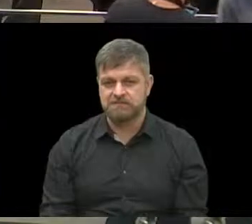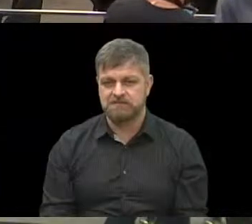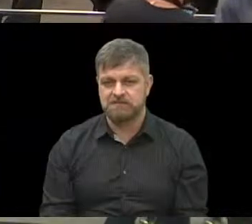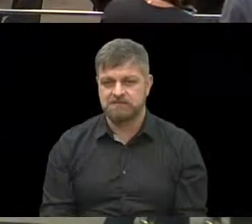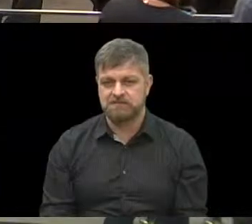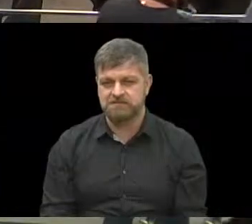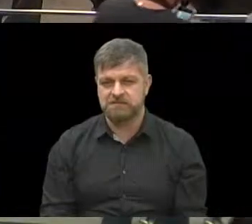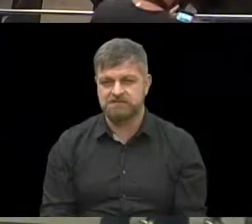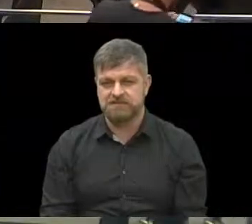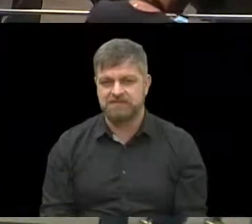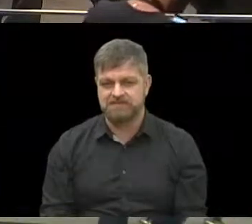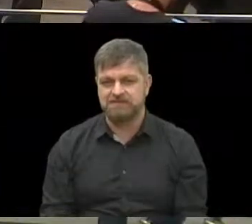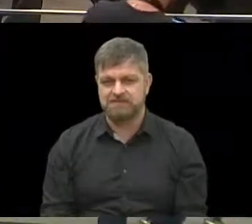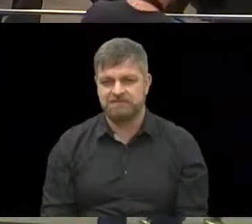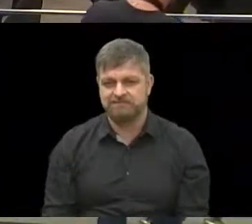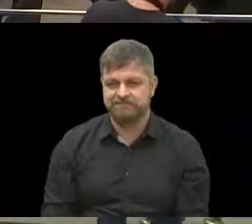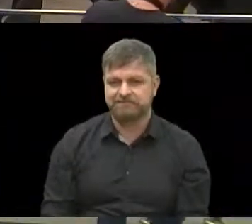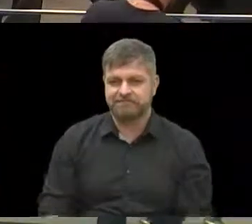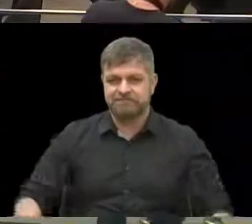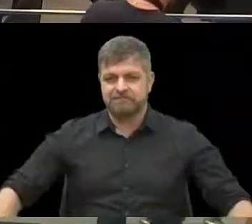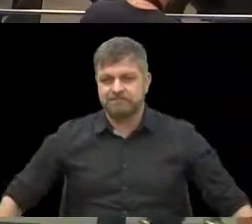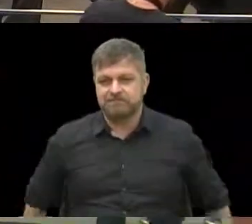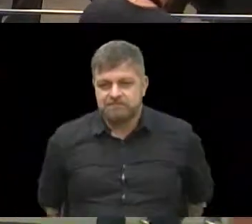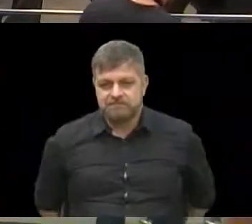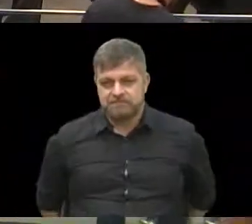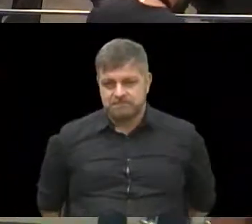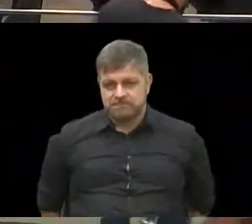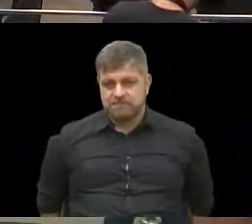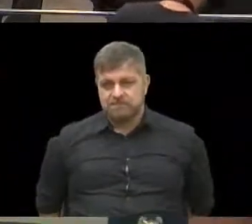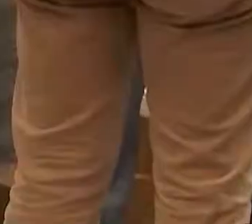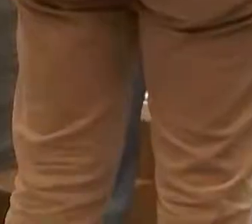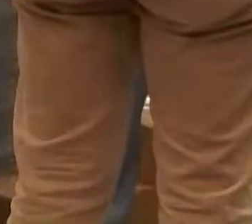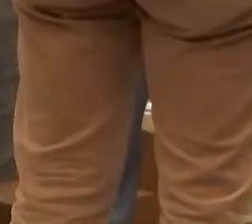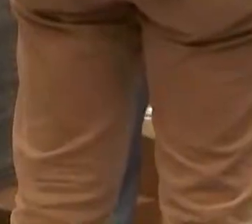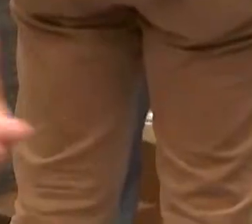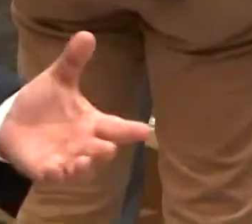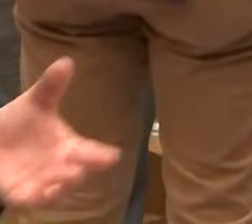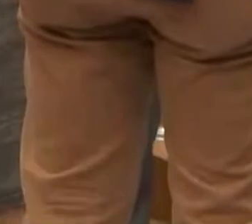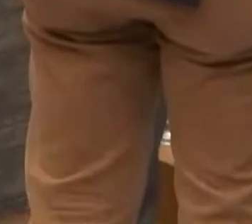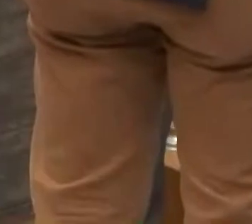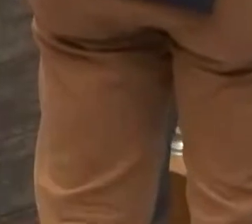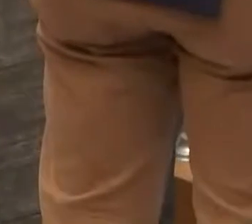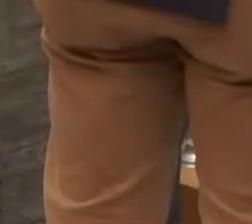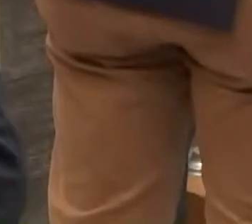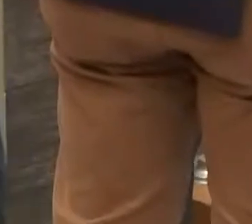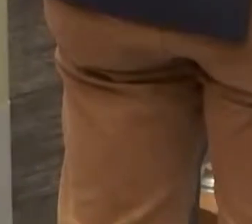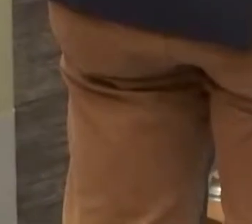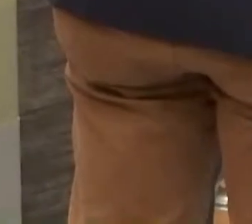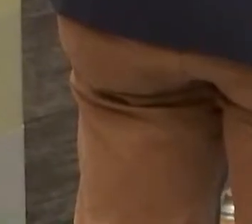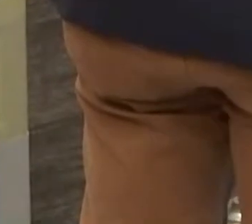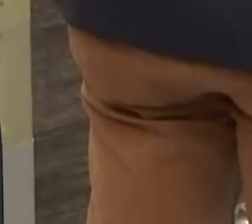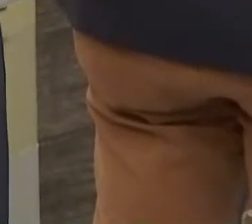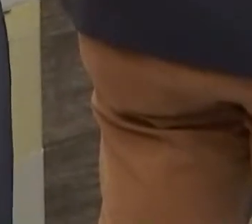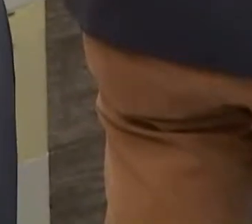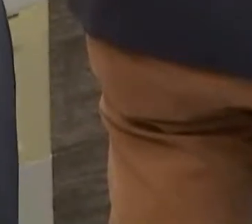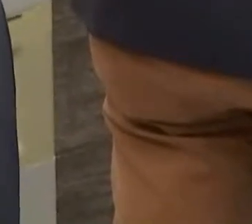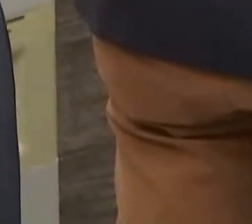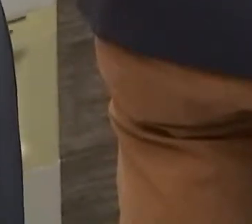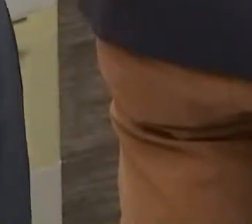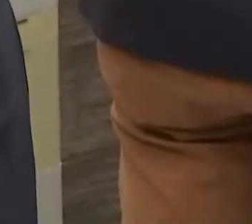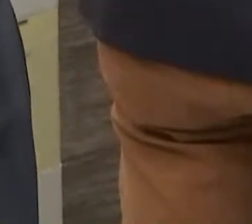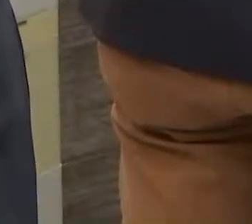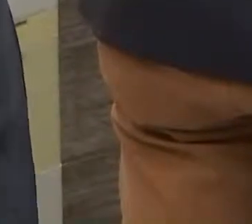que o Legislativo cumpriu seu papel, exercendo a democracia. Foi um exercício pleno de